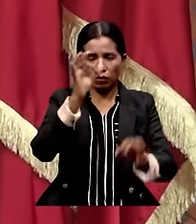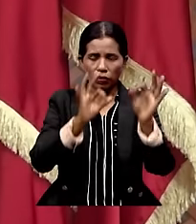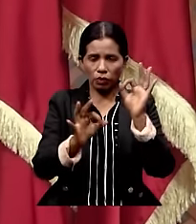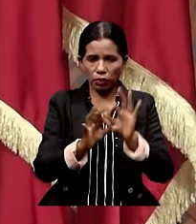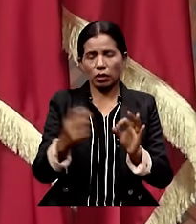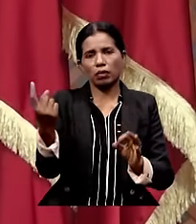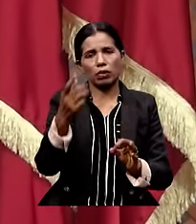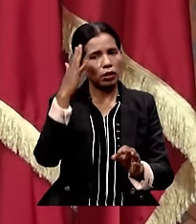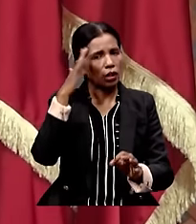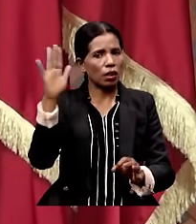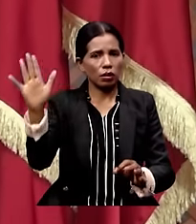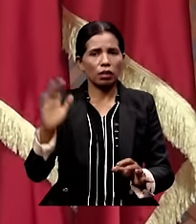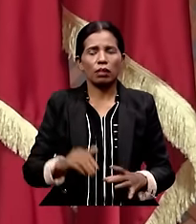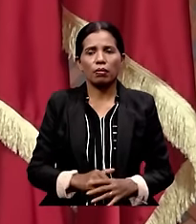inocente,